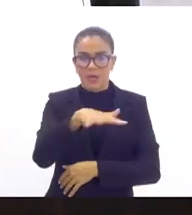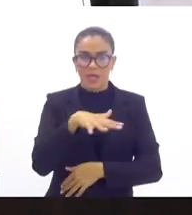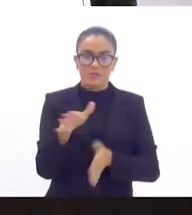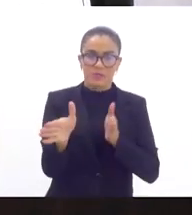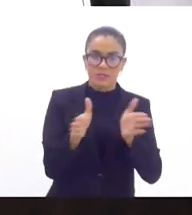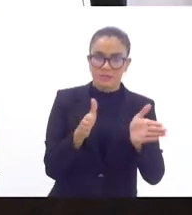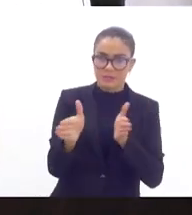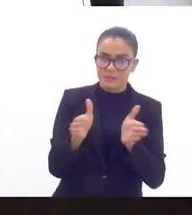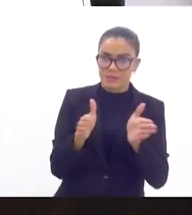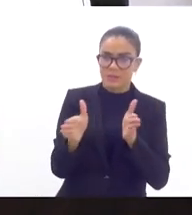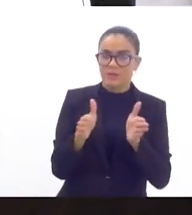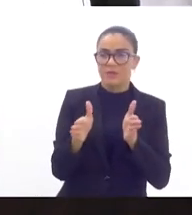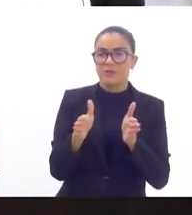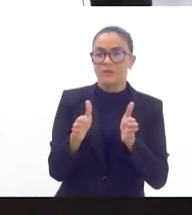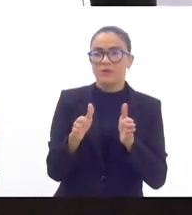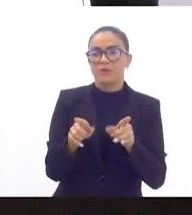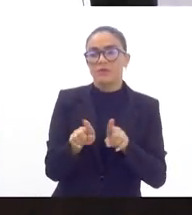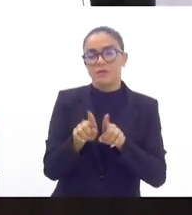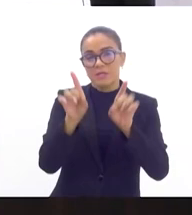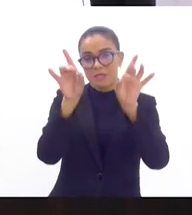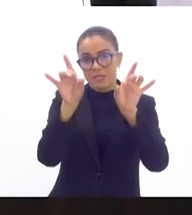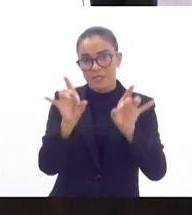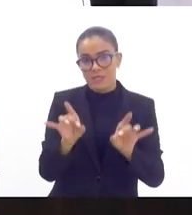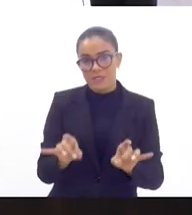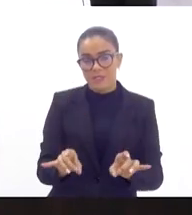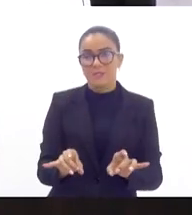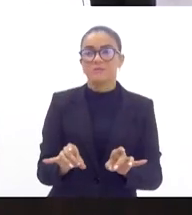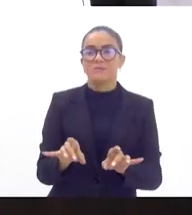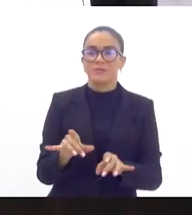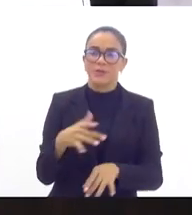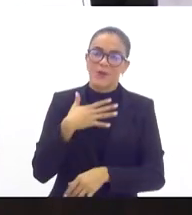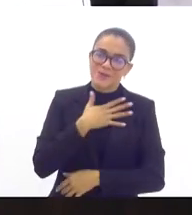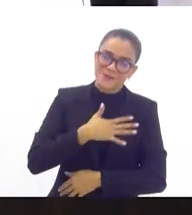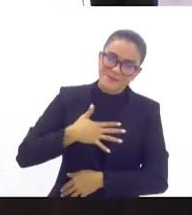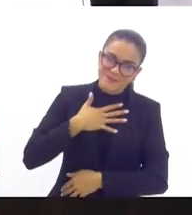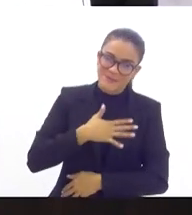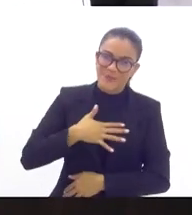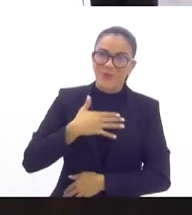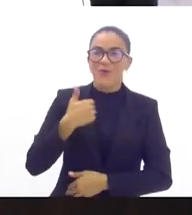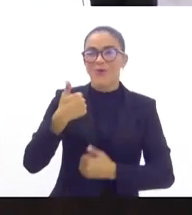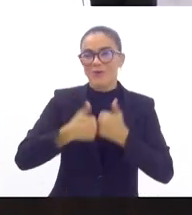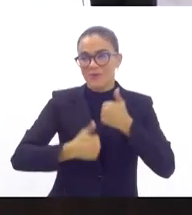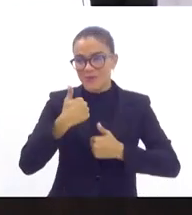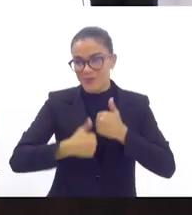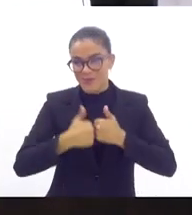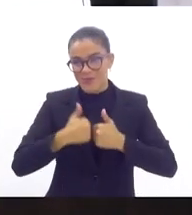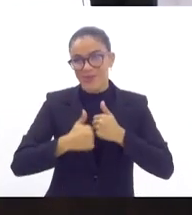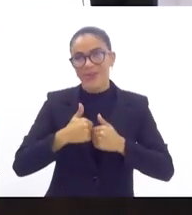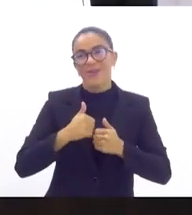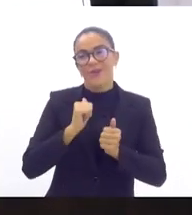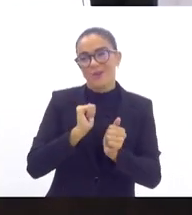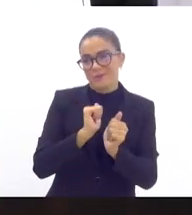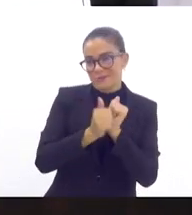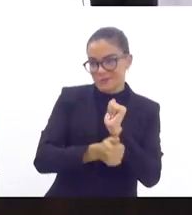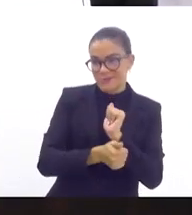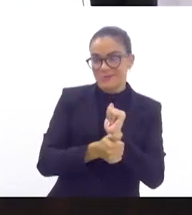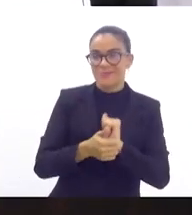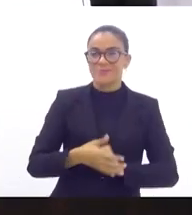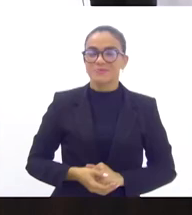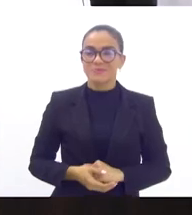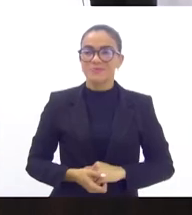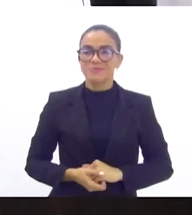acessíveis em especial para nossa grande paixão nacional que é o esporte o futebol